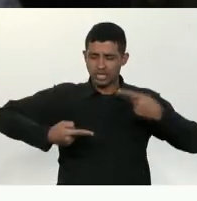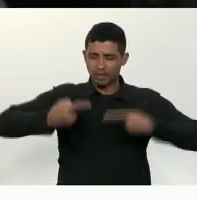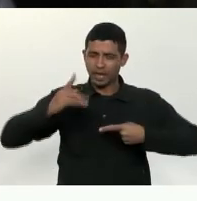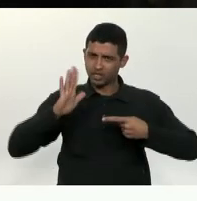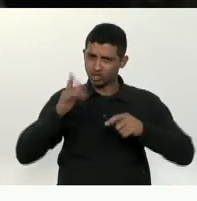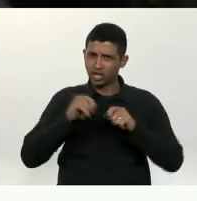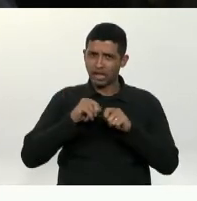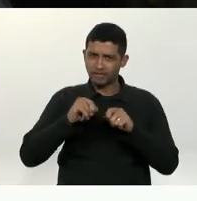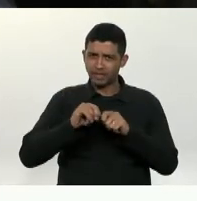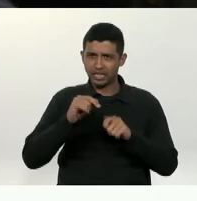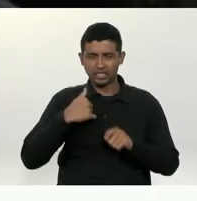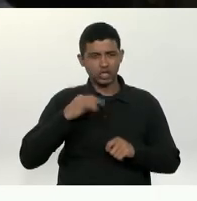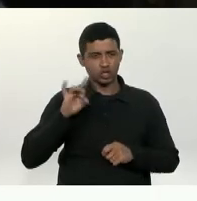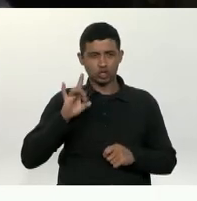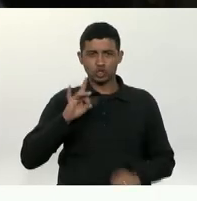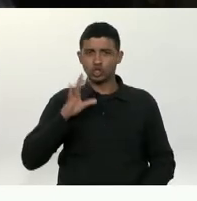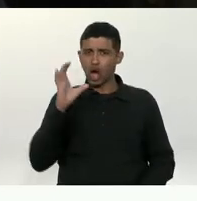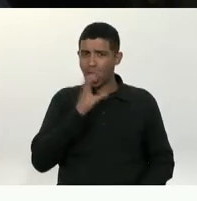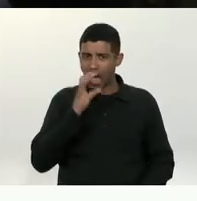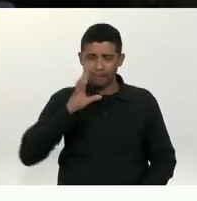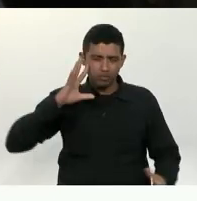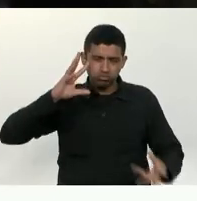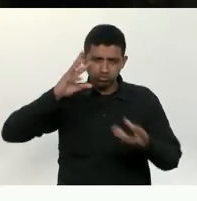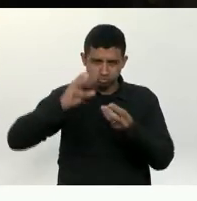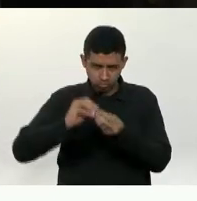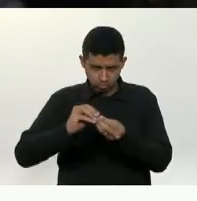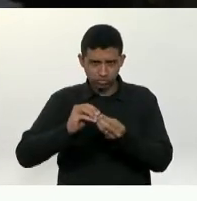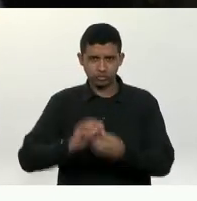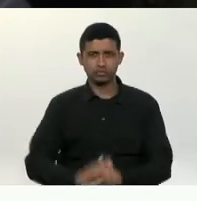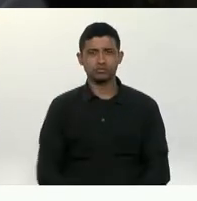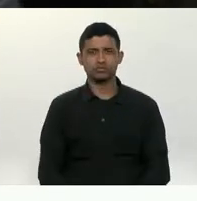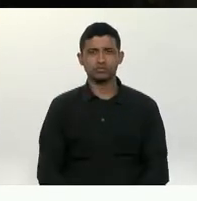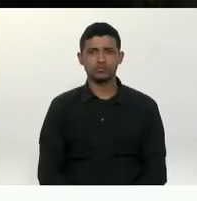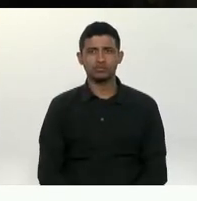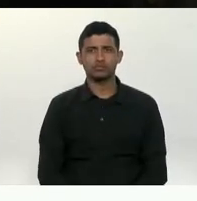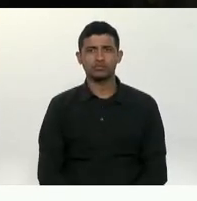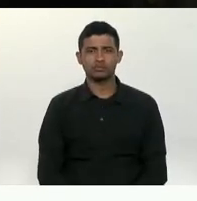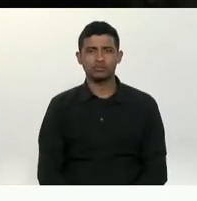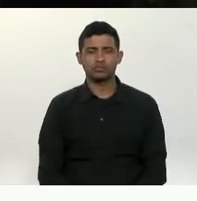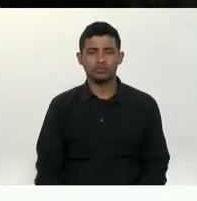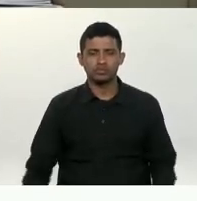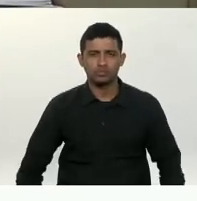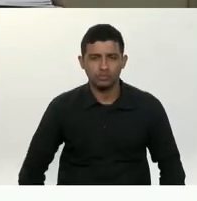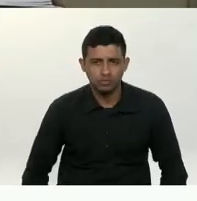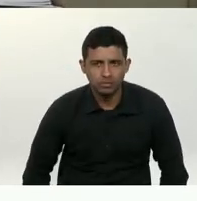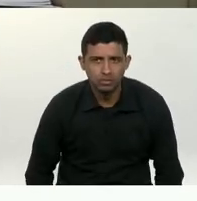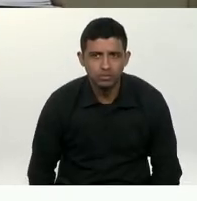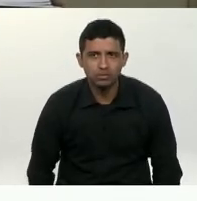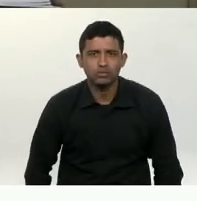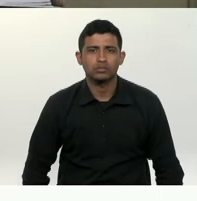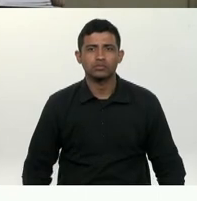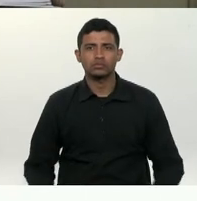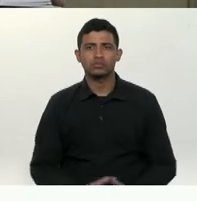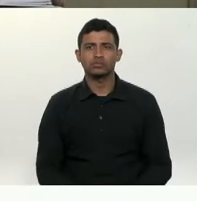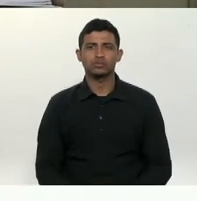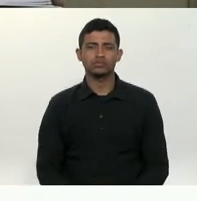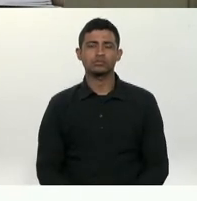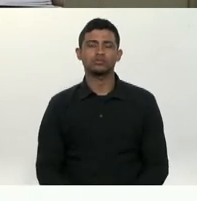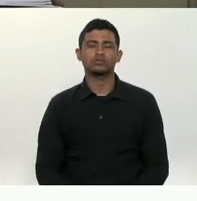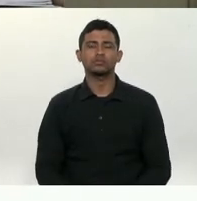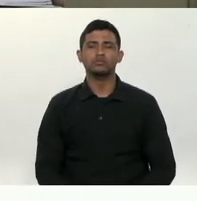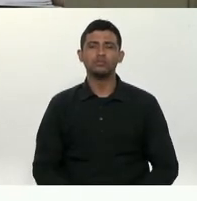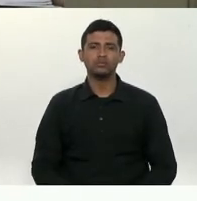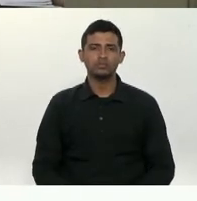só fazendo aqui um rápido resumo. Se eu puder fazer mais um esclarecimento, excelência. Que, na